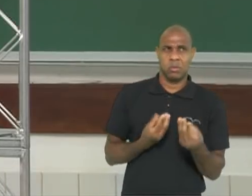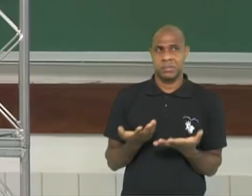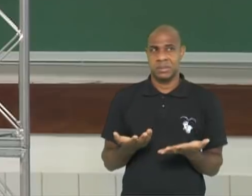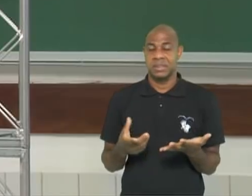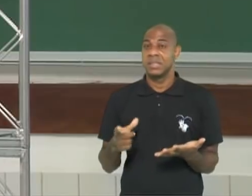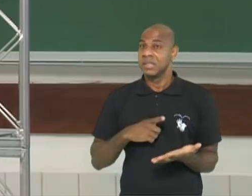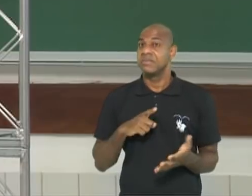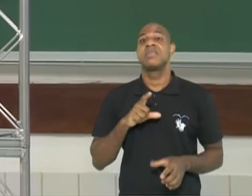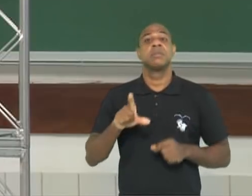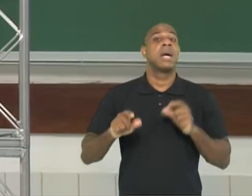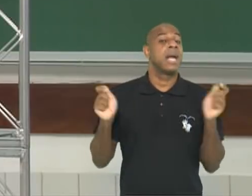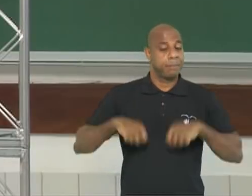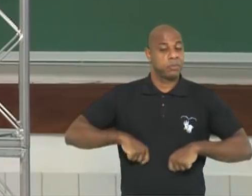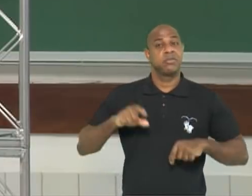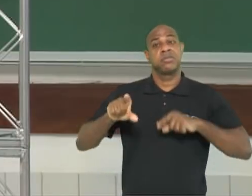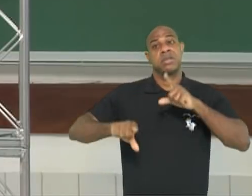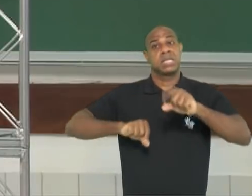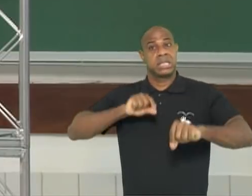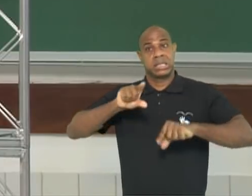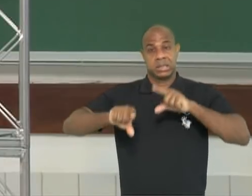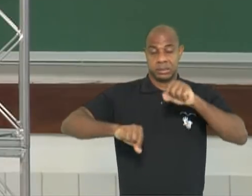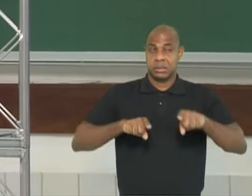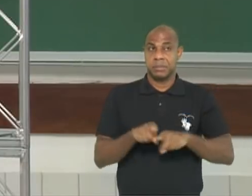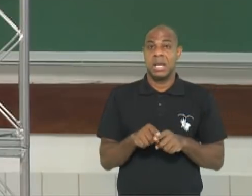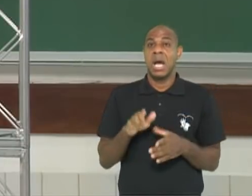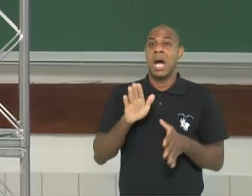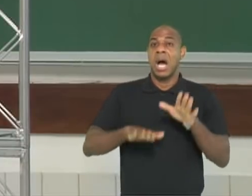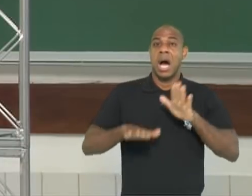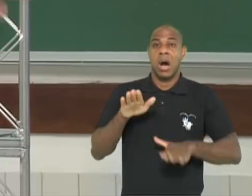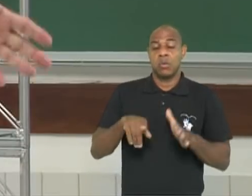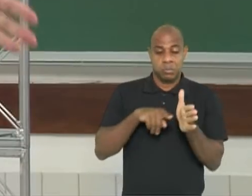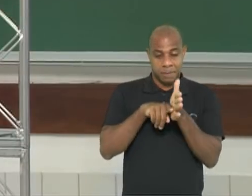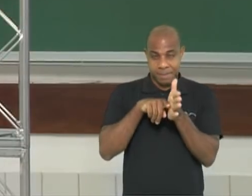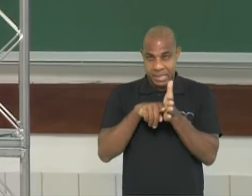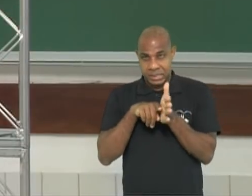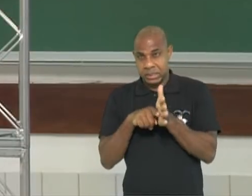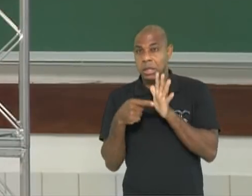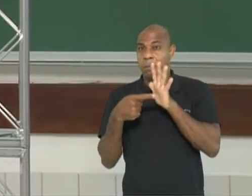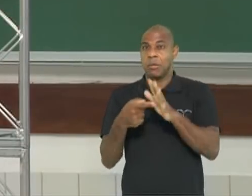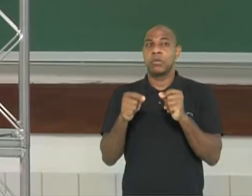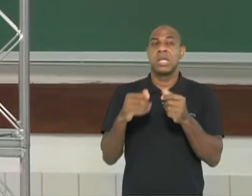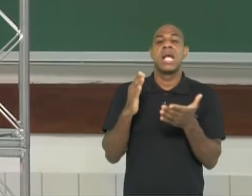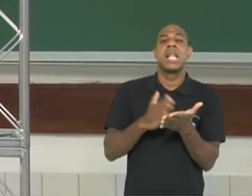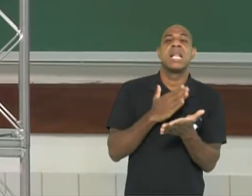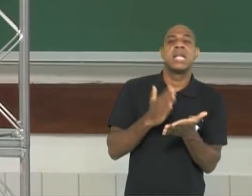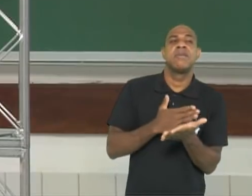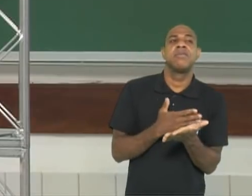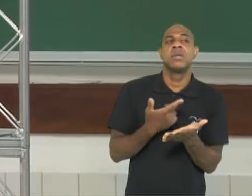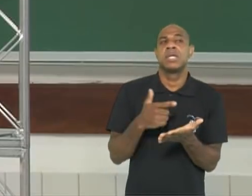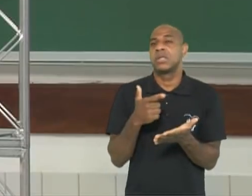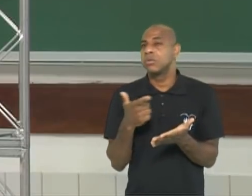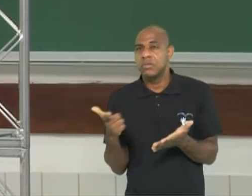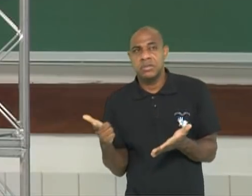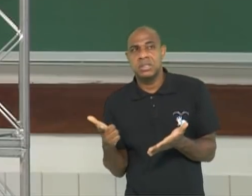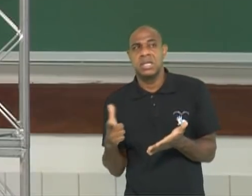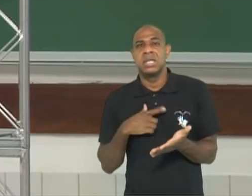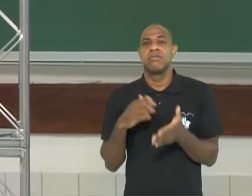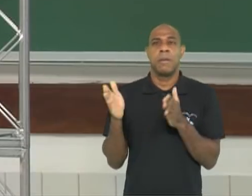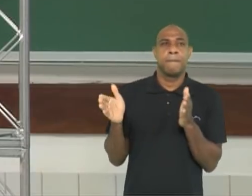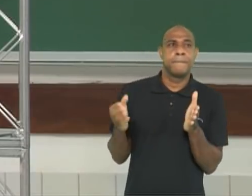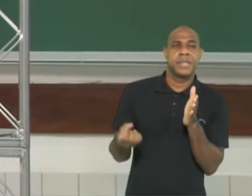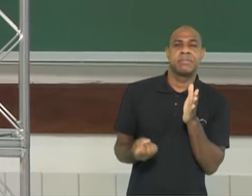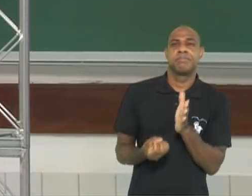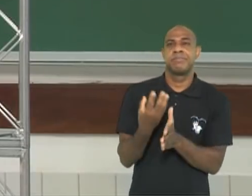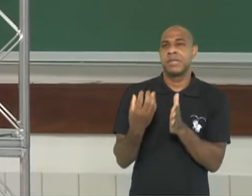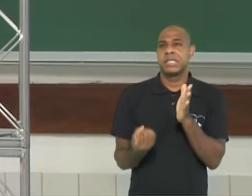essa seleção, sim. E alguns estudos apontam para que alguns livros que não chegou até nós, que foi produzido lá na